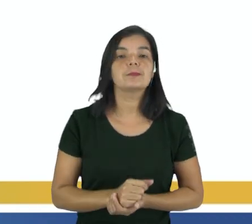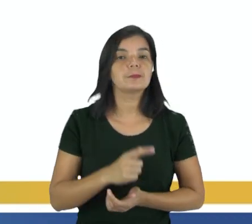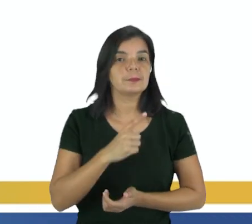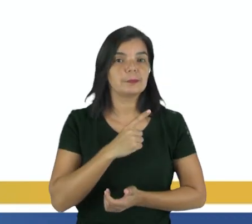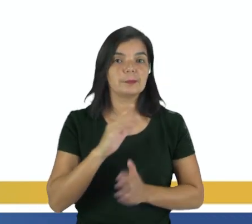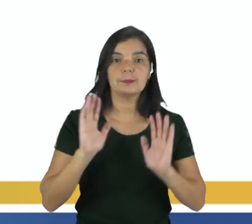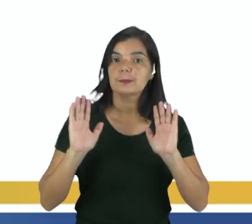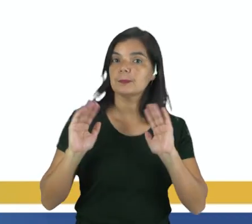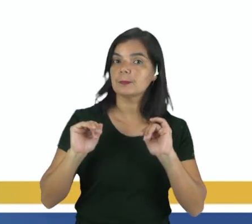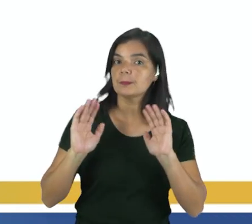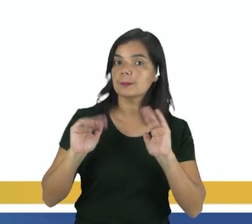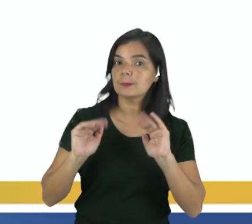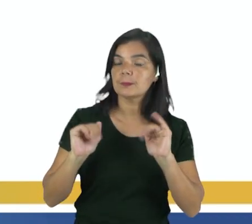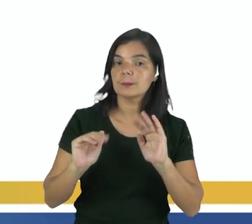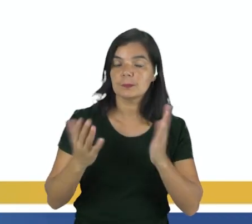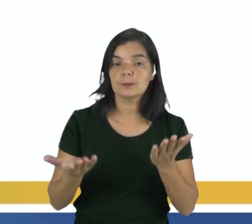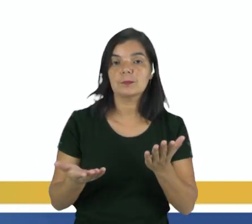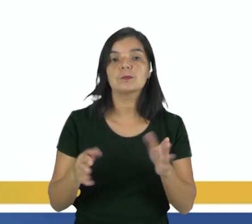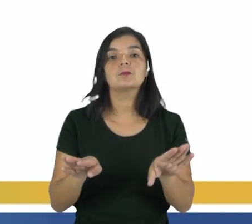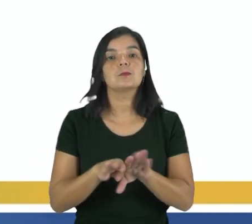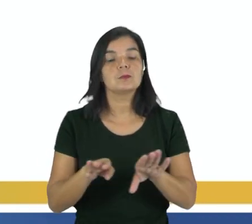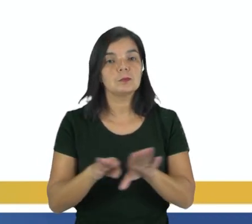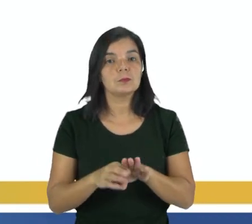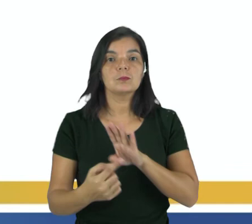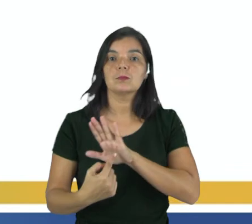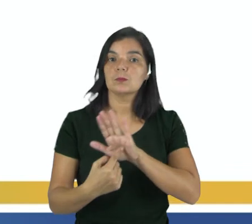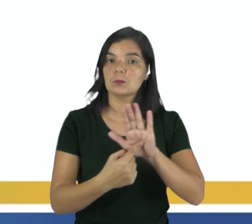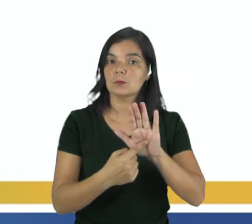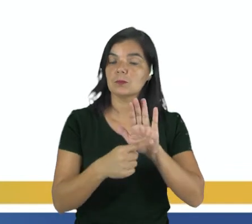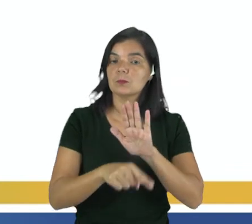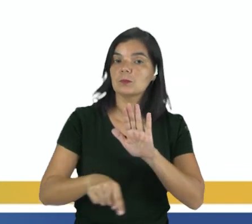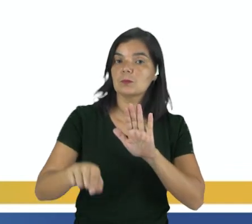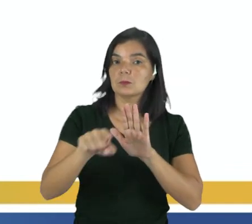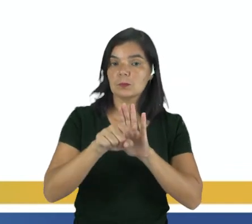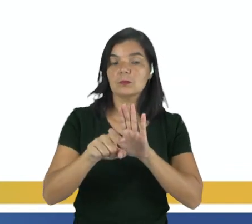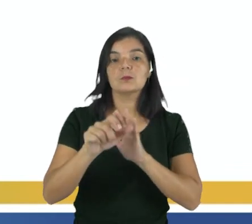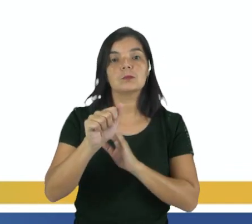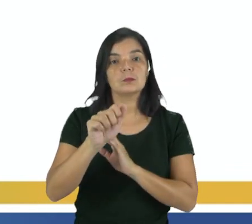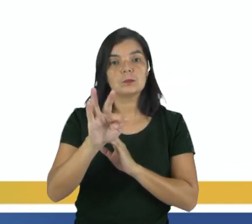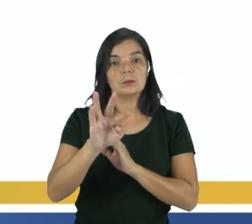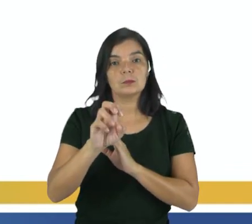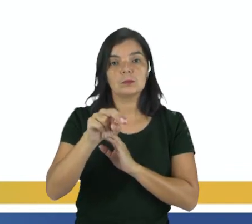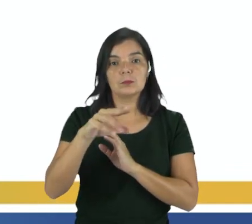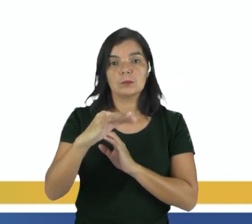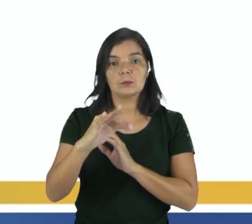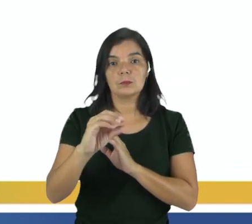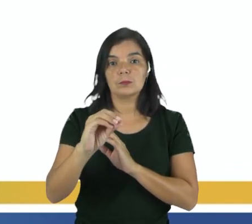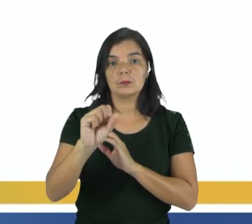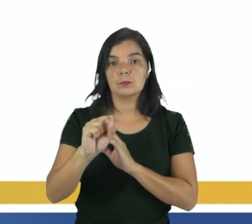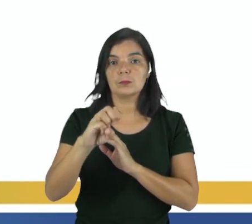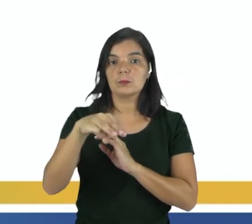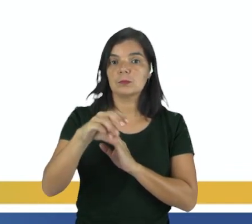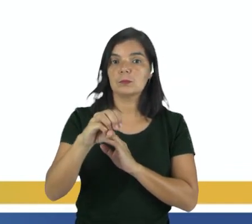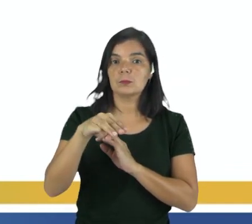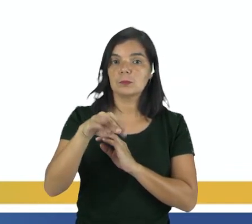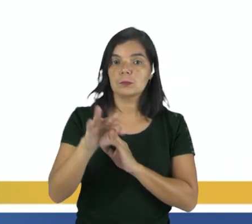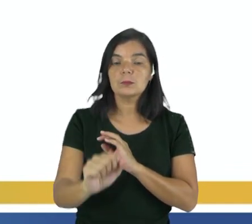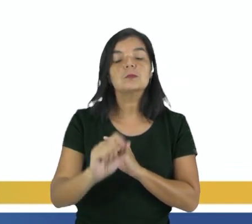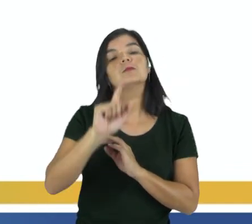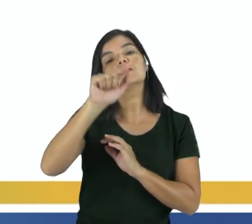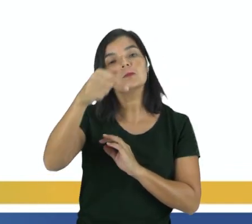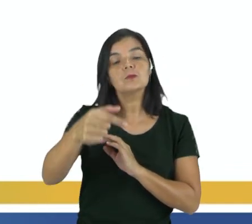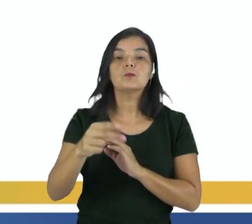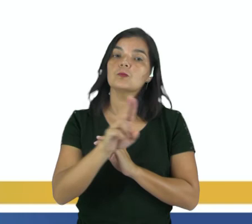nós temos a despedida, no caso dessa carta que aparece para vocês atenciosamente, e na última linha,